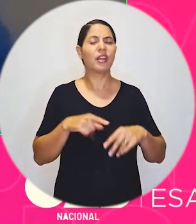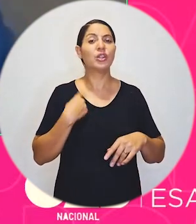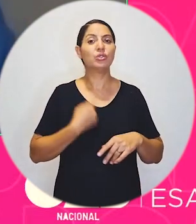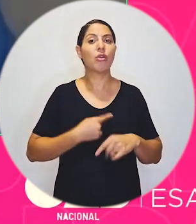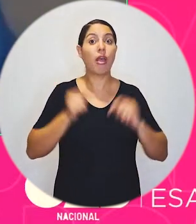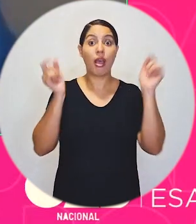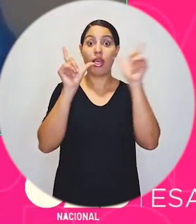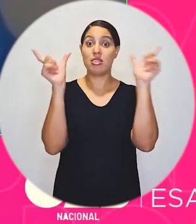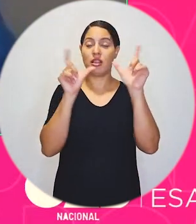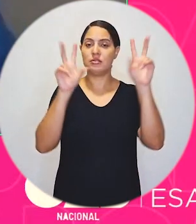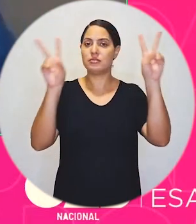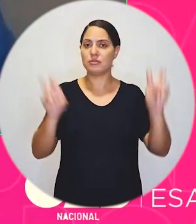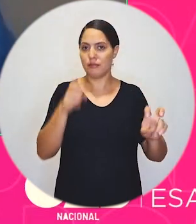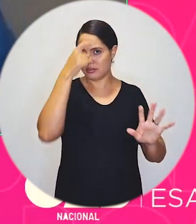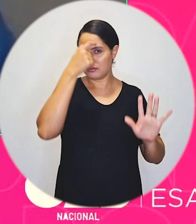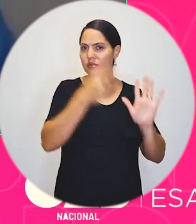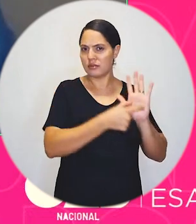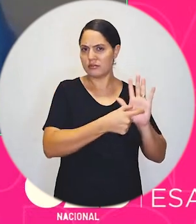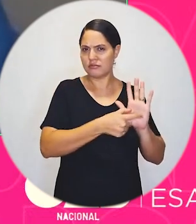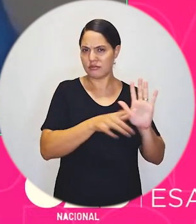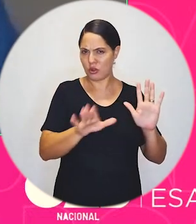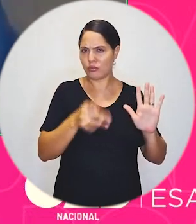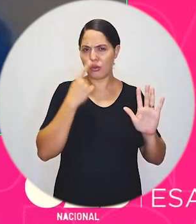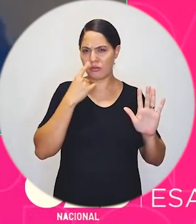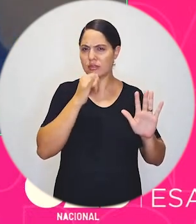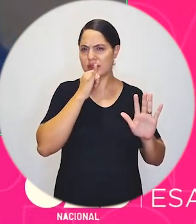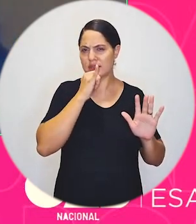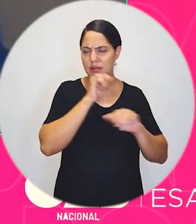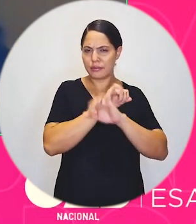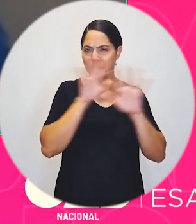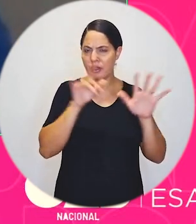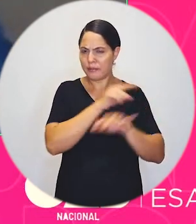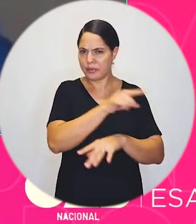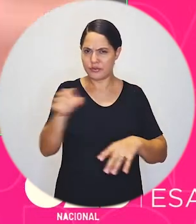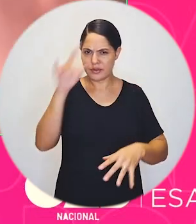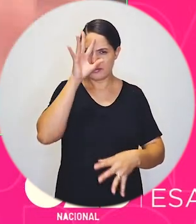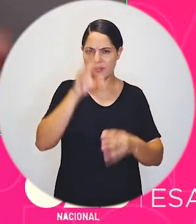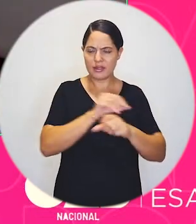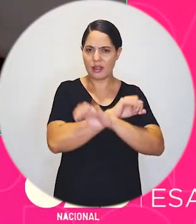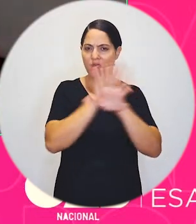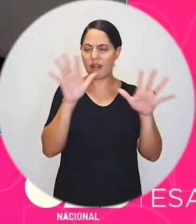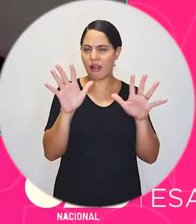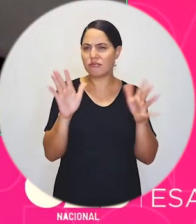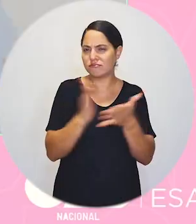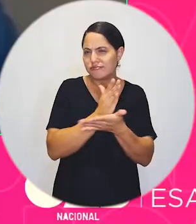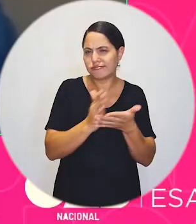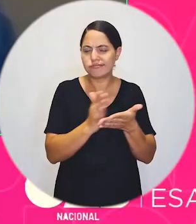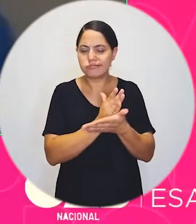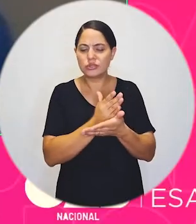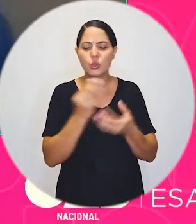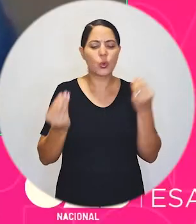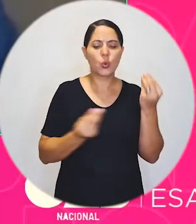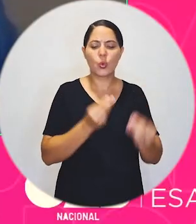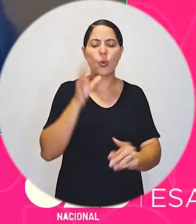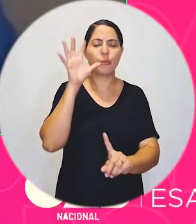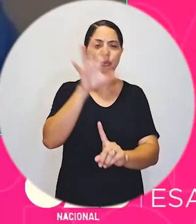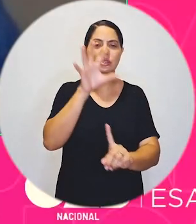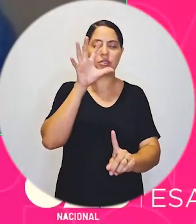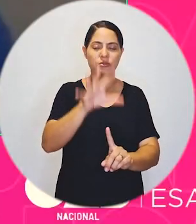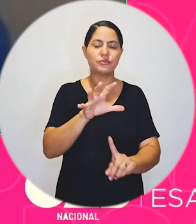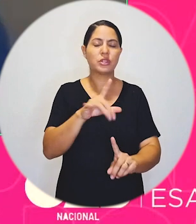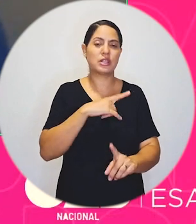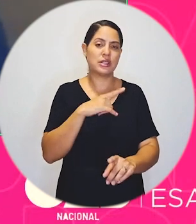porque isso significa que a gente tem que estar muito atento a esse tema. Vou dar um exemplo para vocês, só para que vocês consigam mais ou menos entender. O que